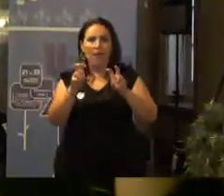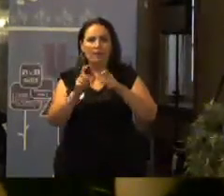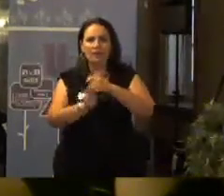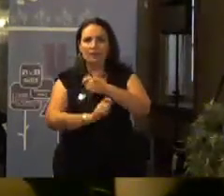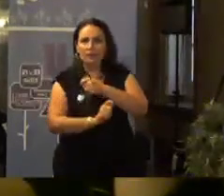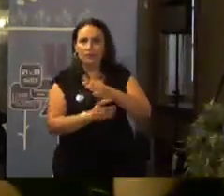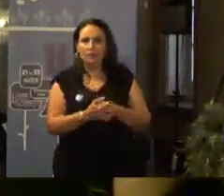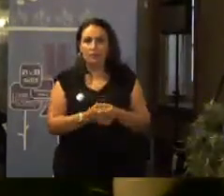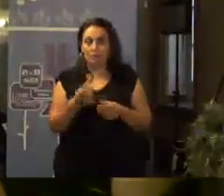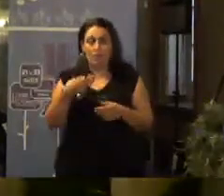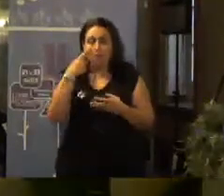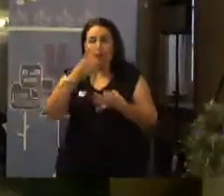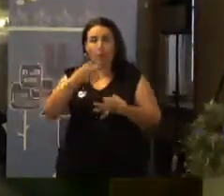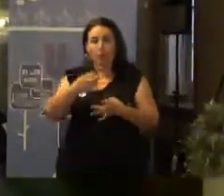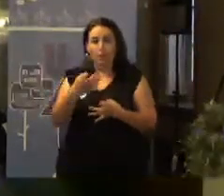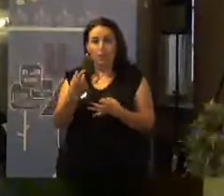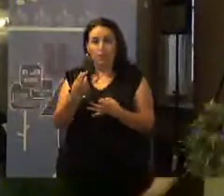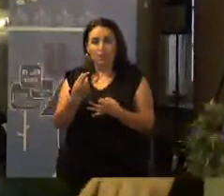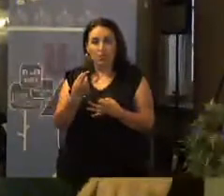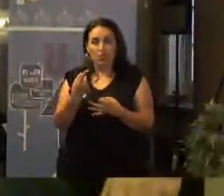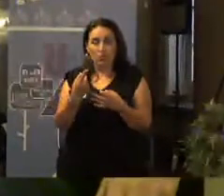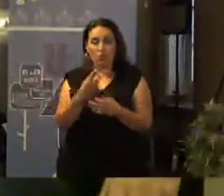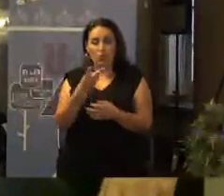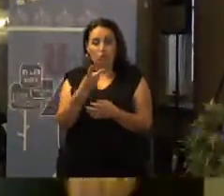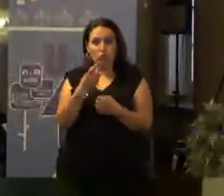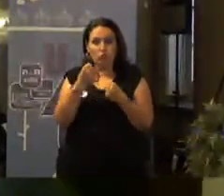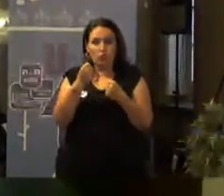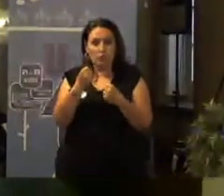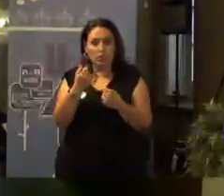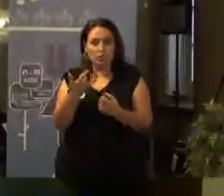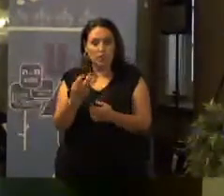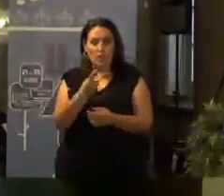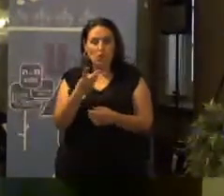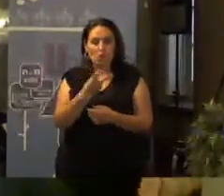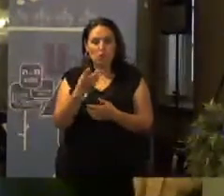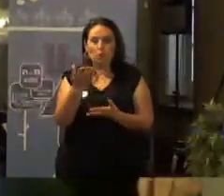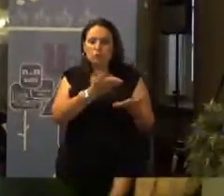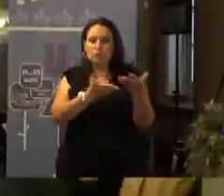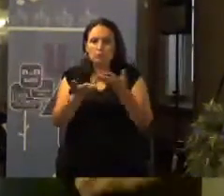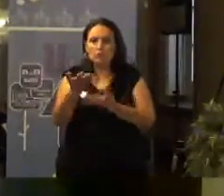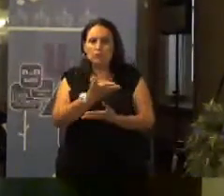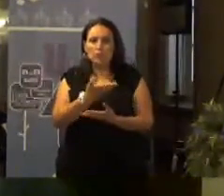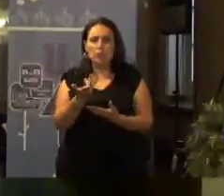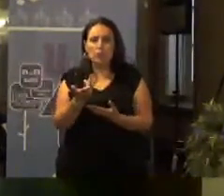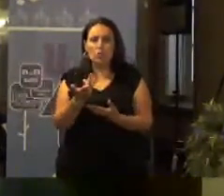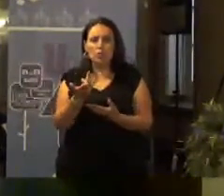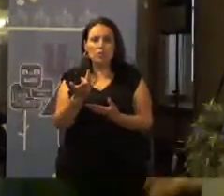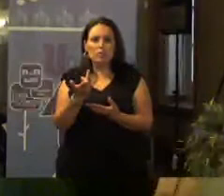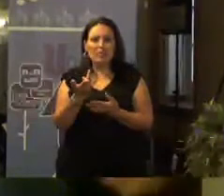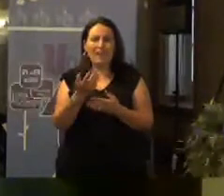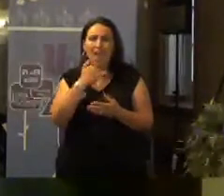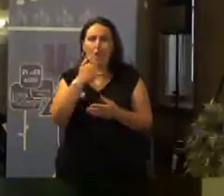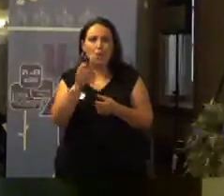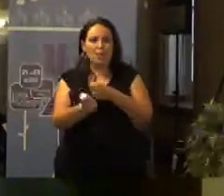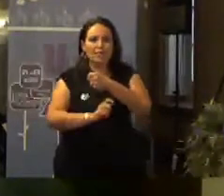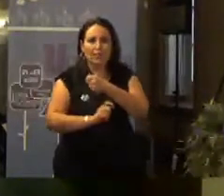De leitura da realidade, da relação de forças e de compreensão daquilo que está ao nosso dispor, uma